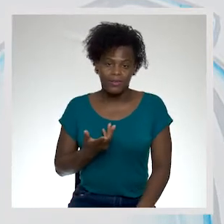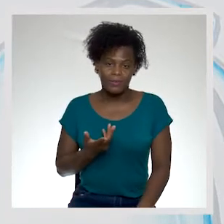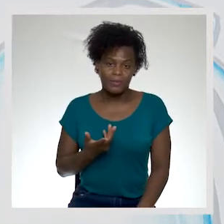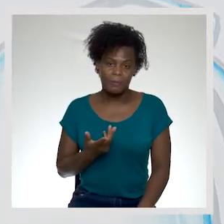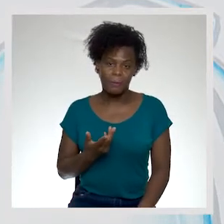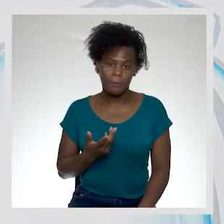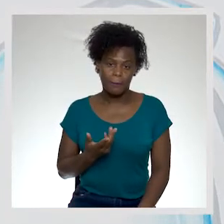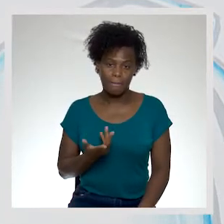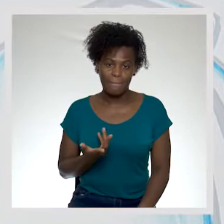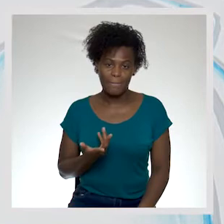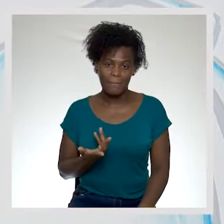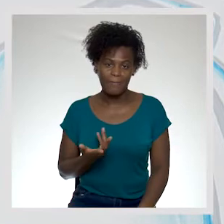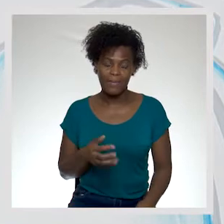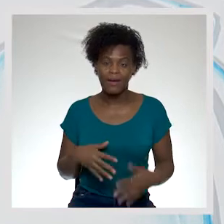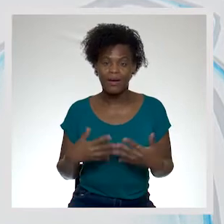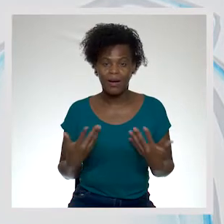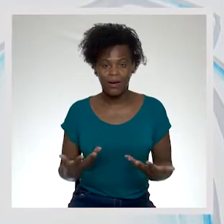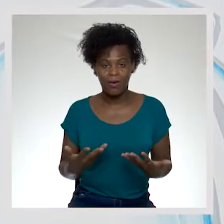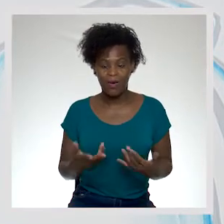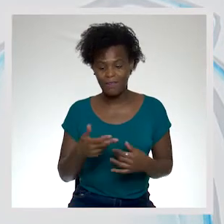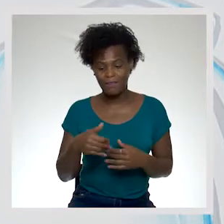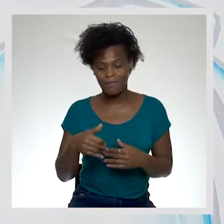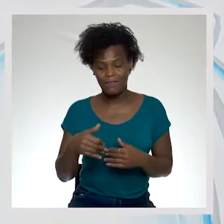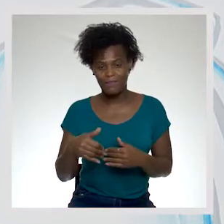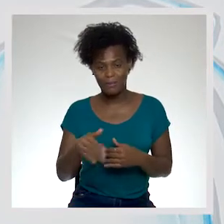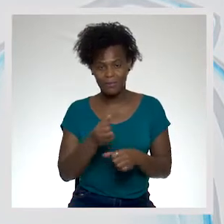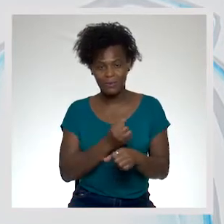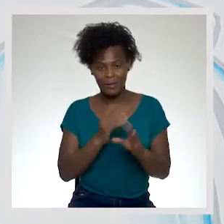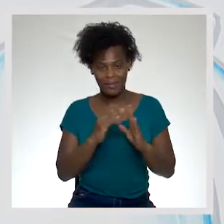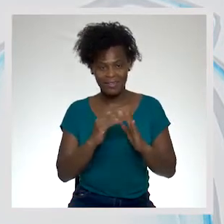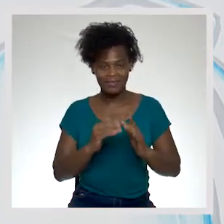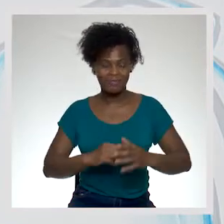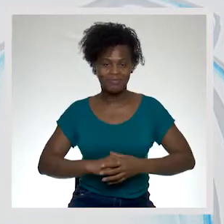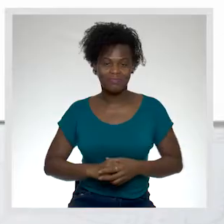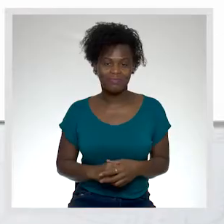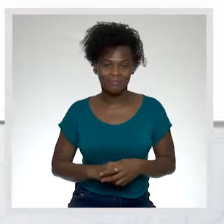Agora, vamos para o nosso trabalho para casa.